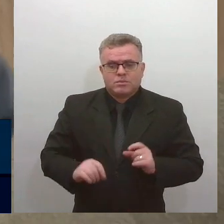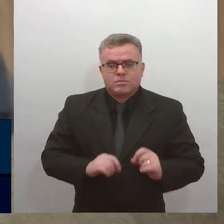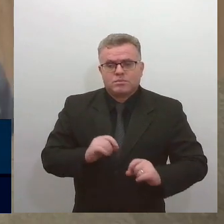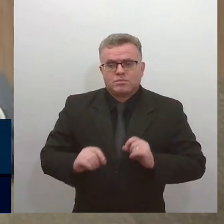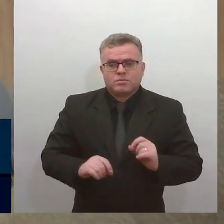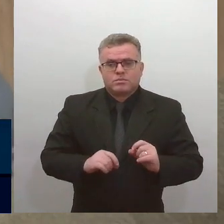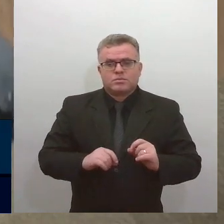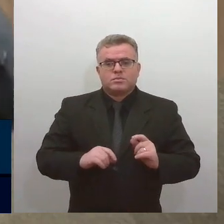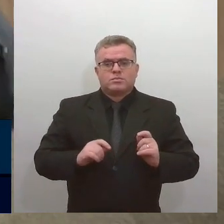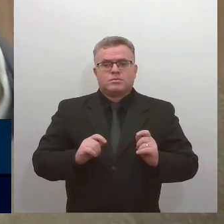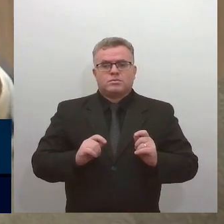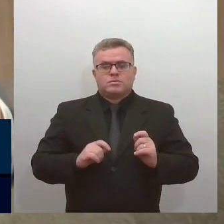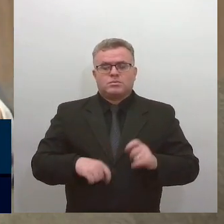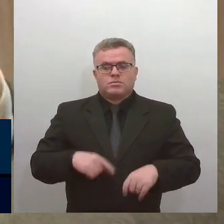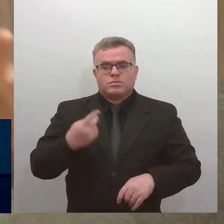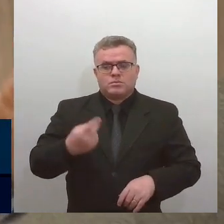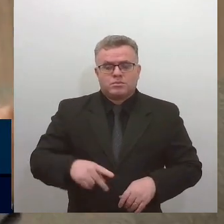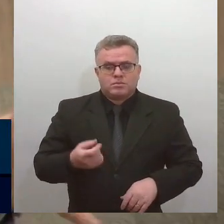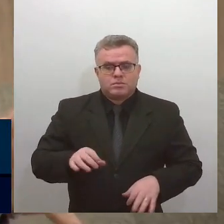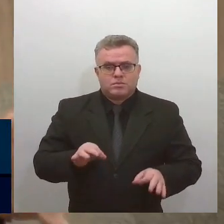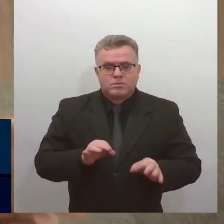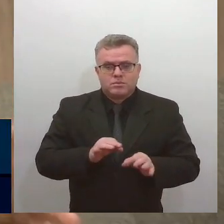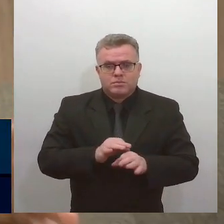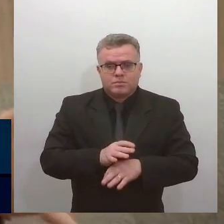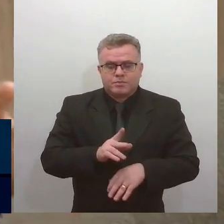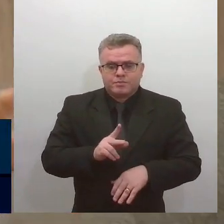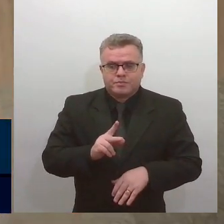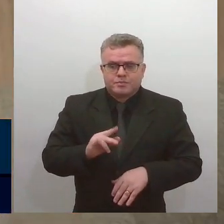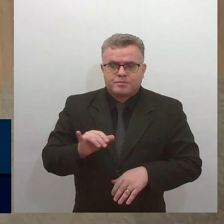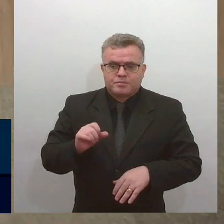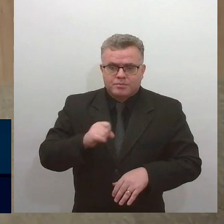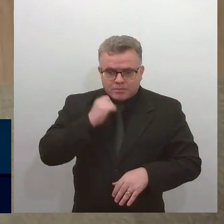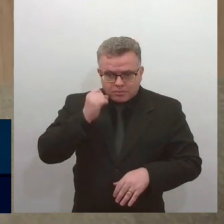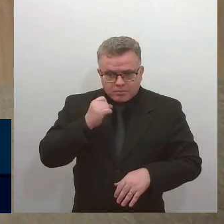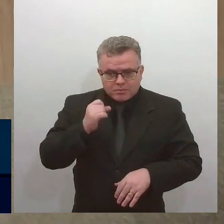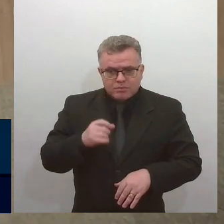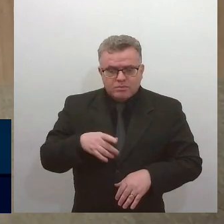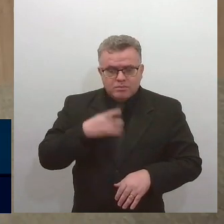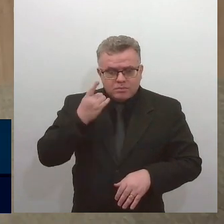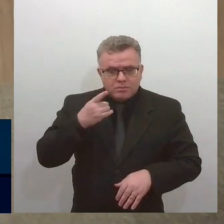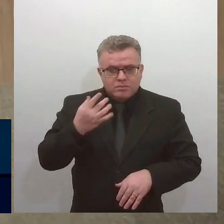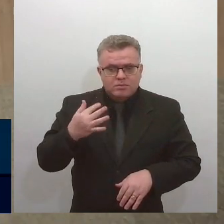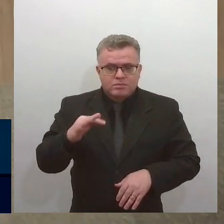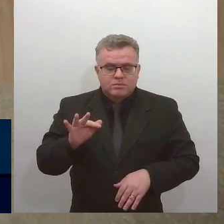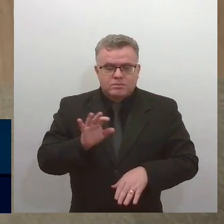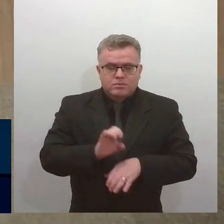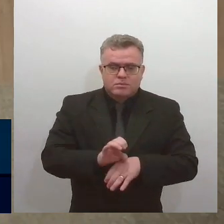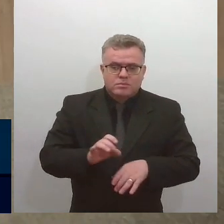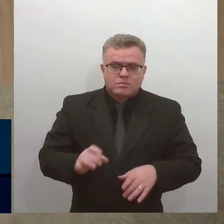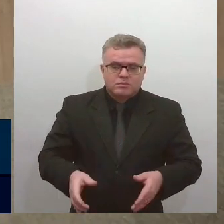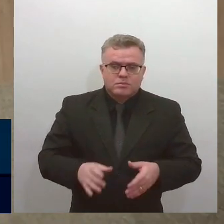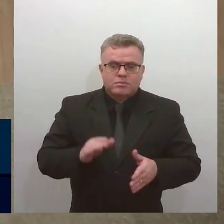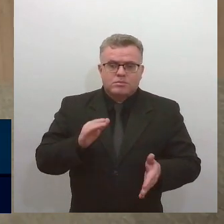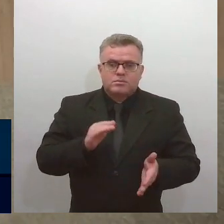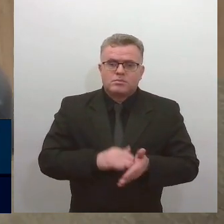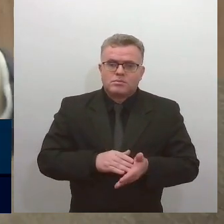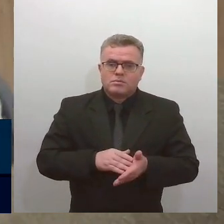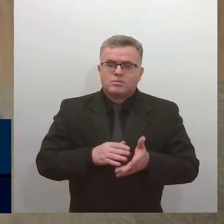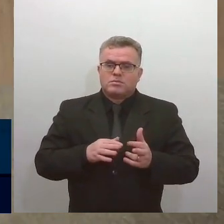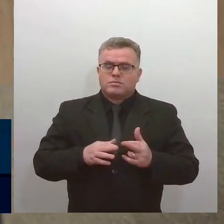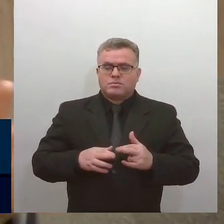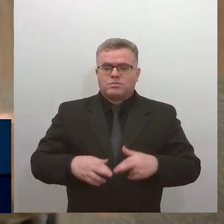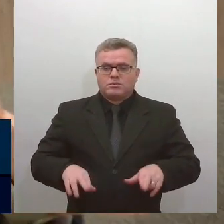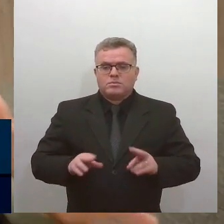eh senadores deputados estaduais Deputados Federais e até houve um uma um desabor entre um deputado estadual e